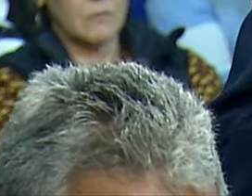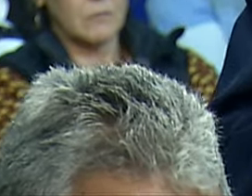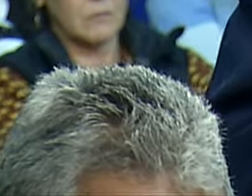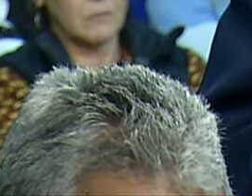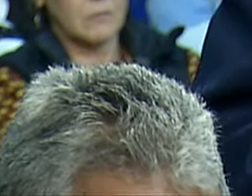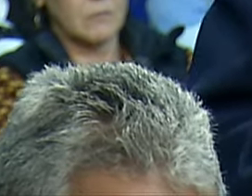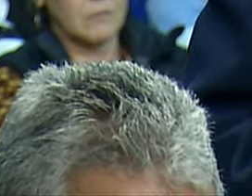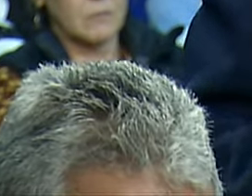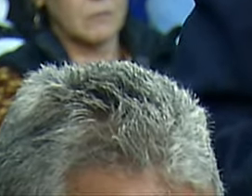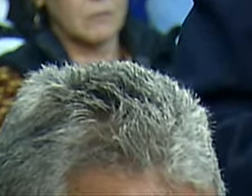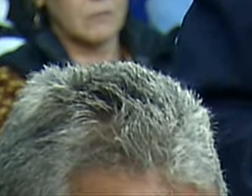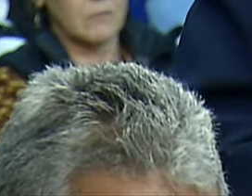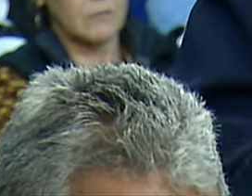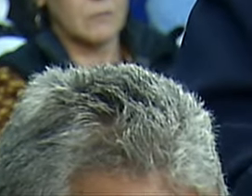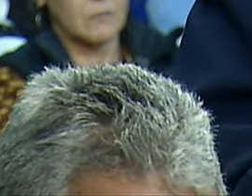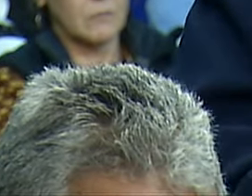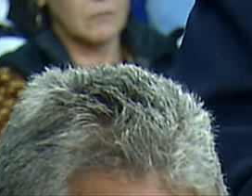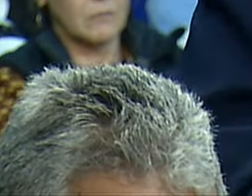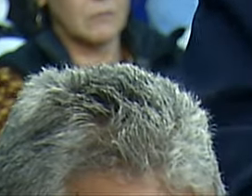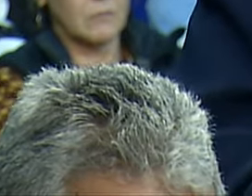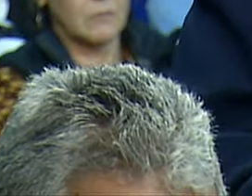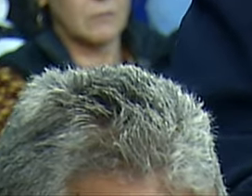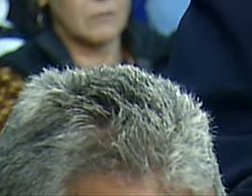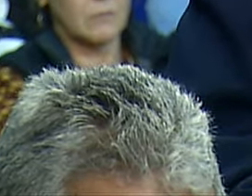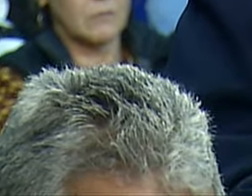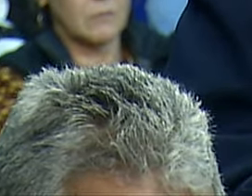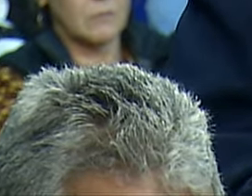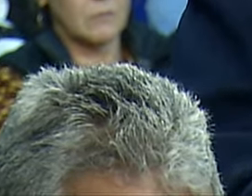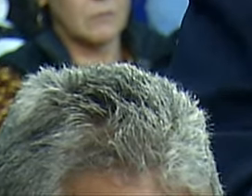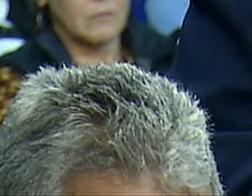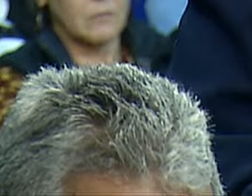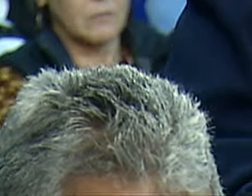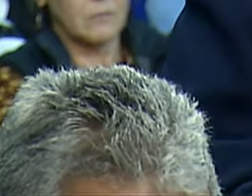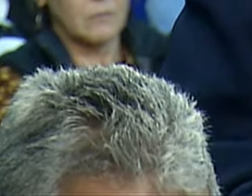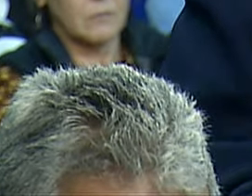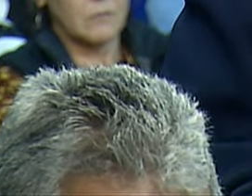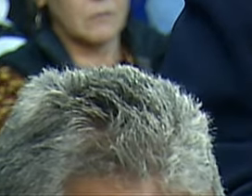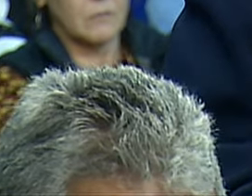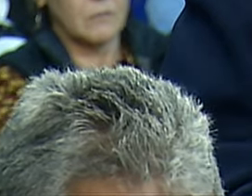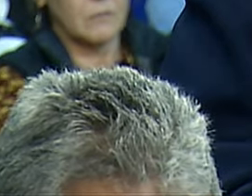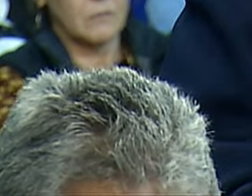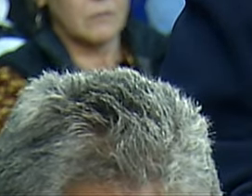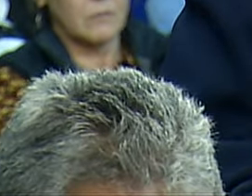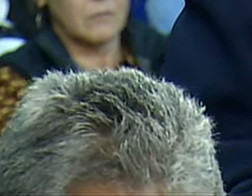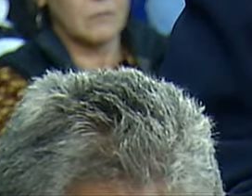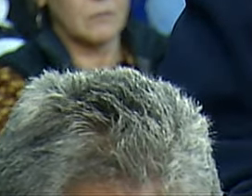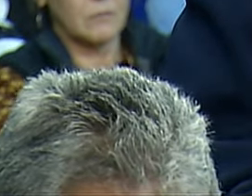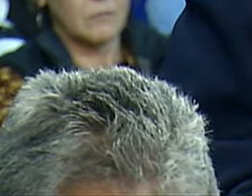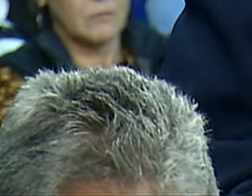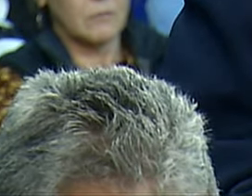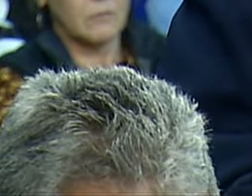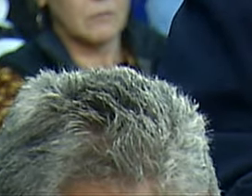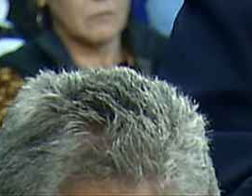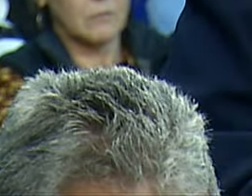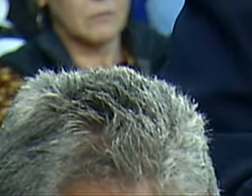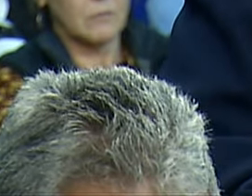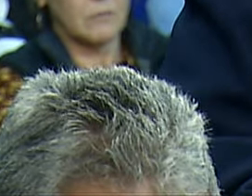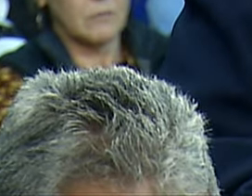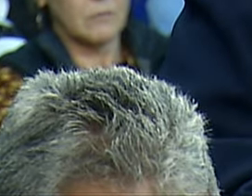procedimental ele foi feito especificamente para disciplinar